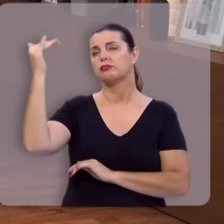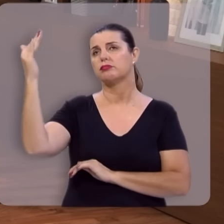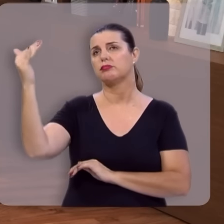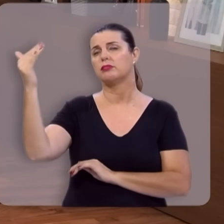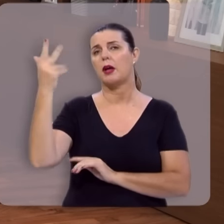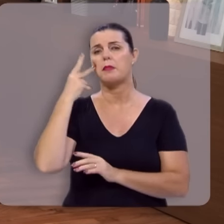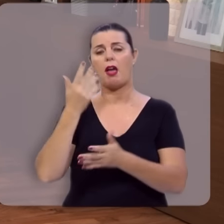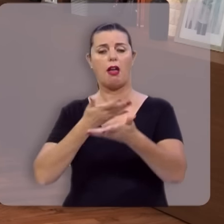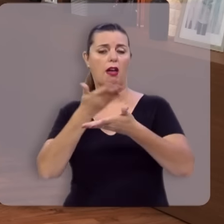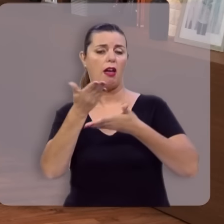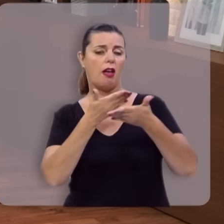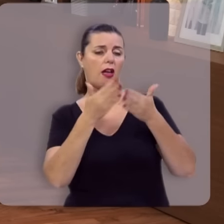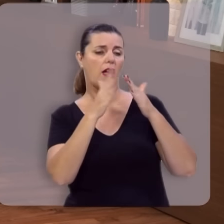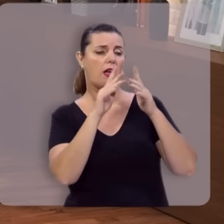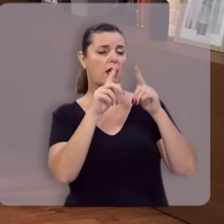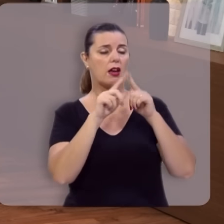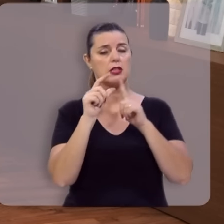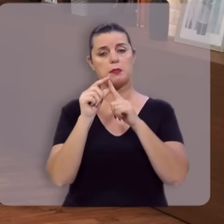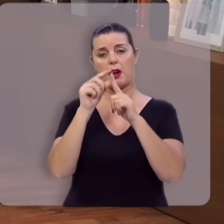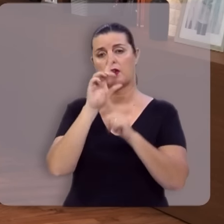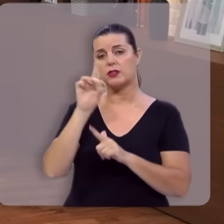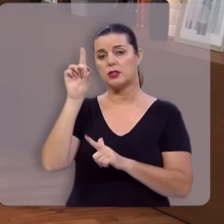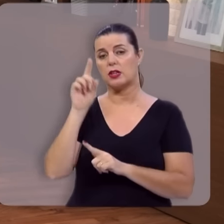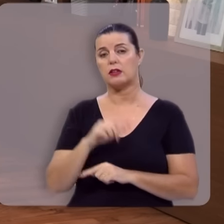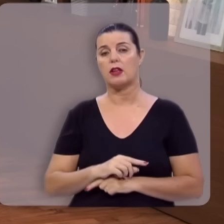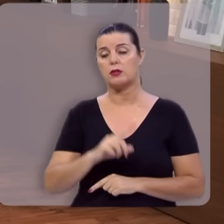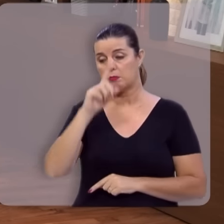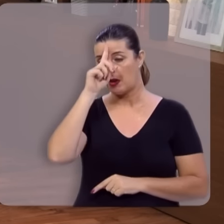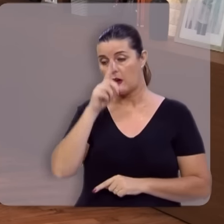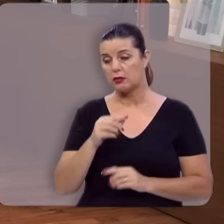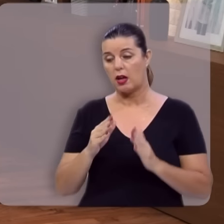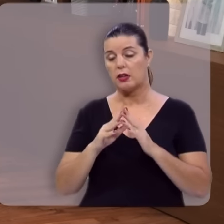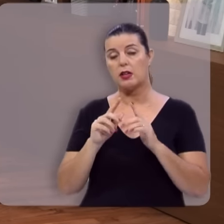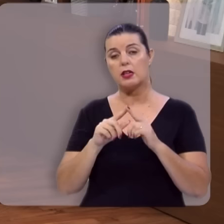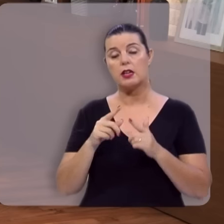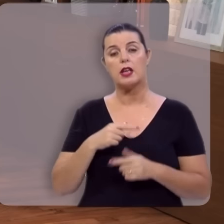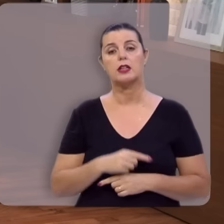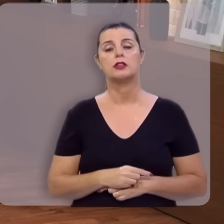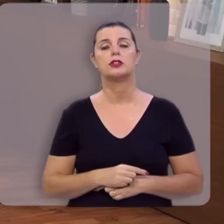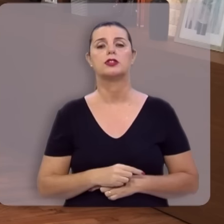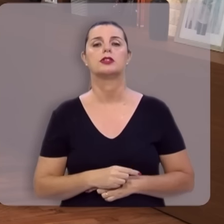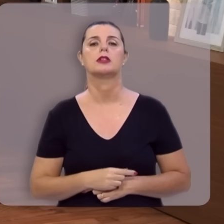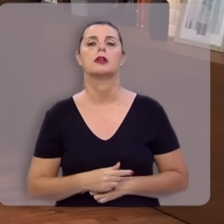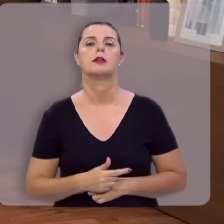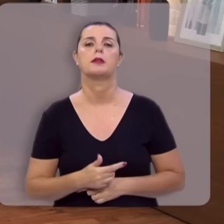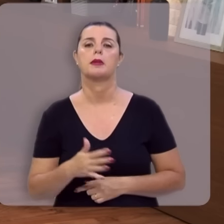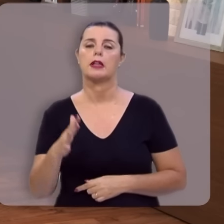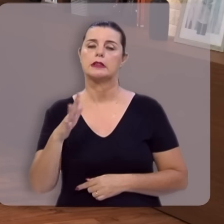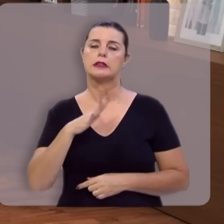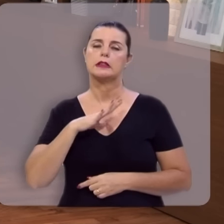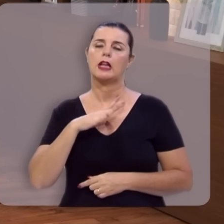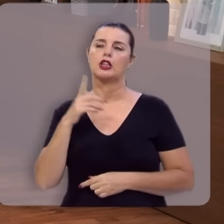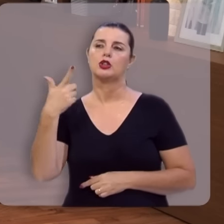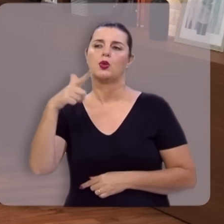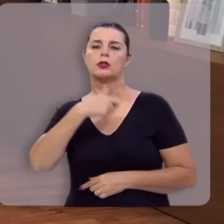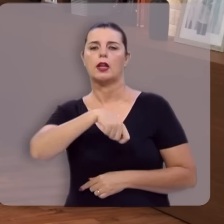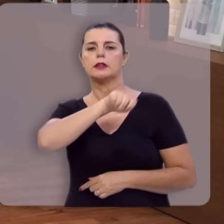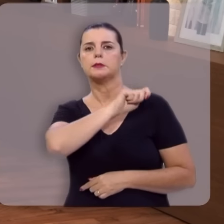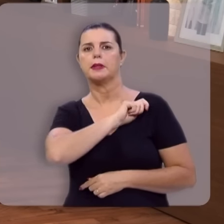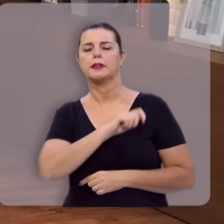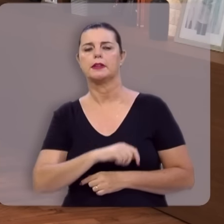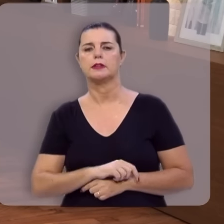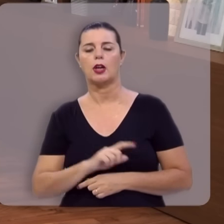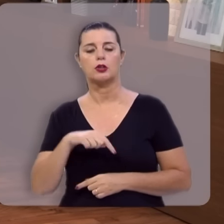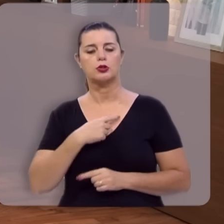para compartilhar com a igreja a palavra de Deus e ser enviado pela igreja de Roma à Espanha. Os